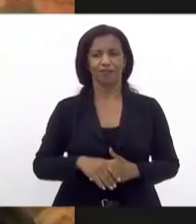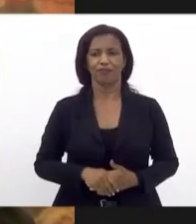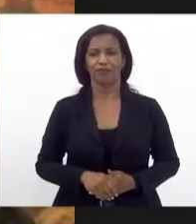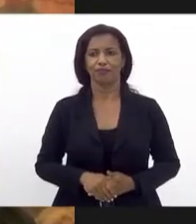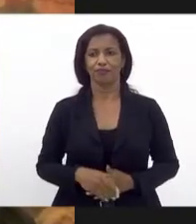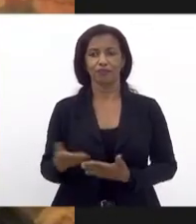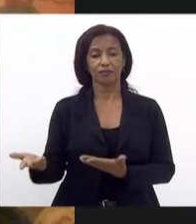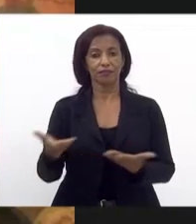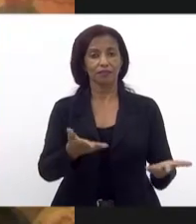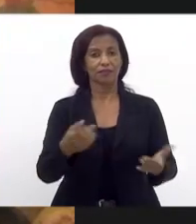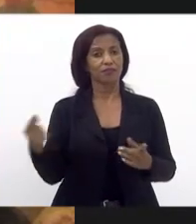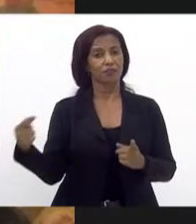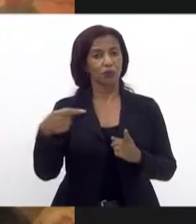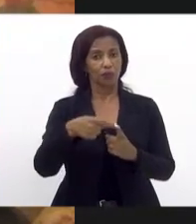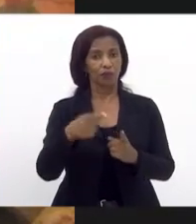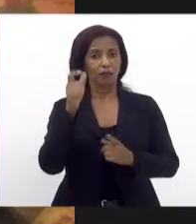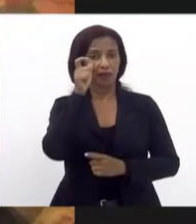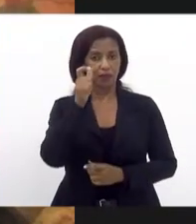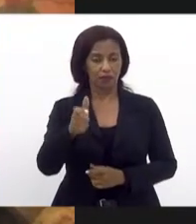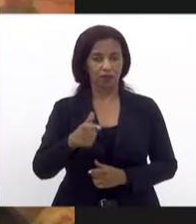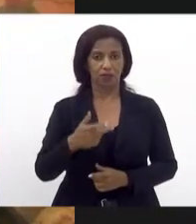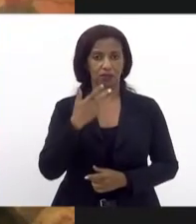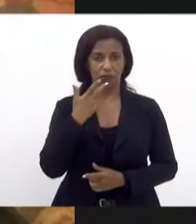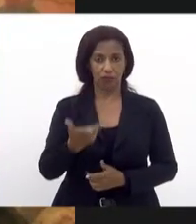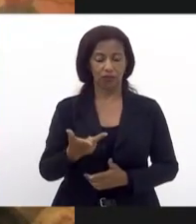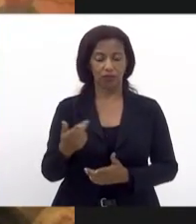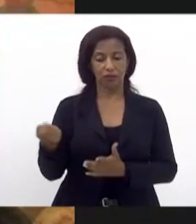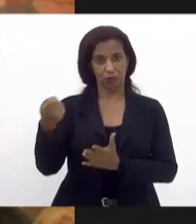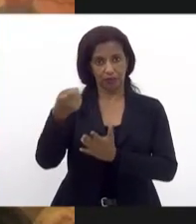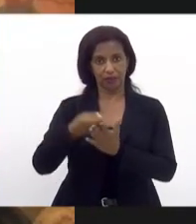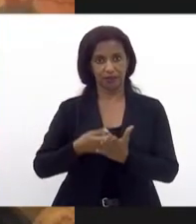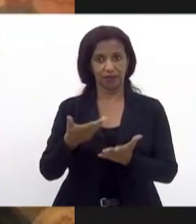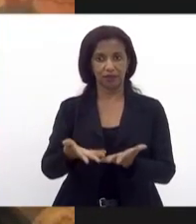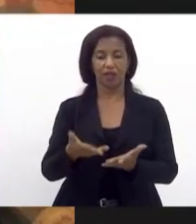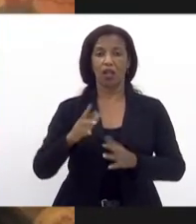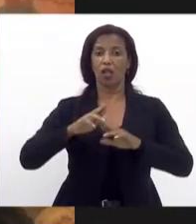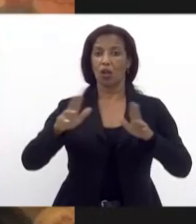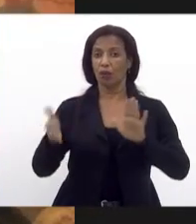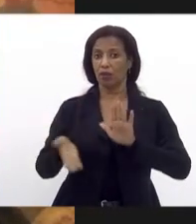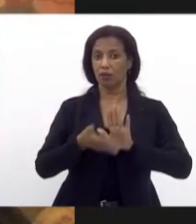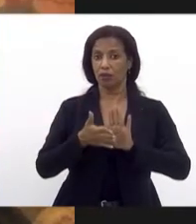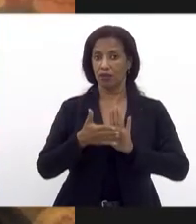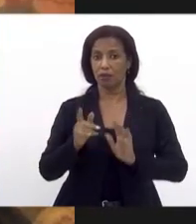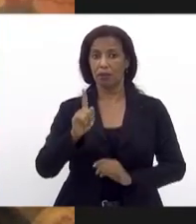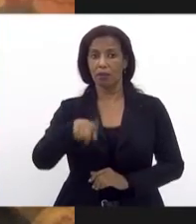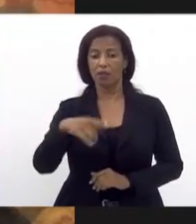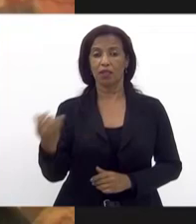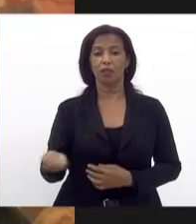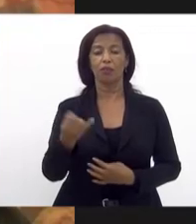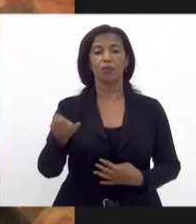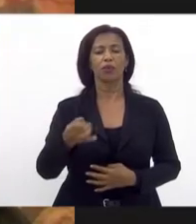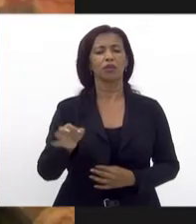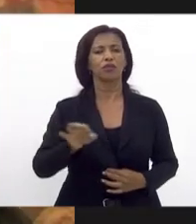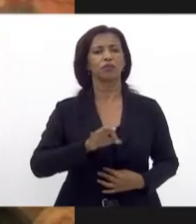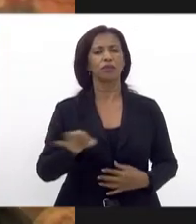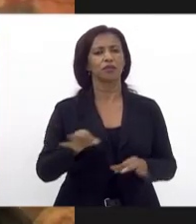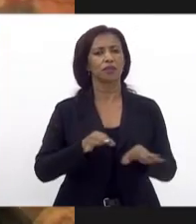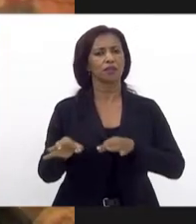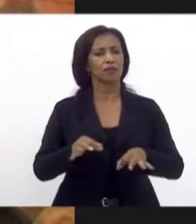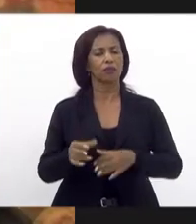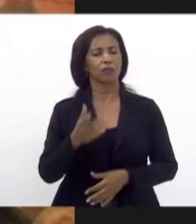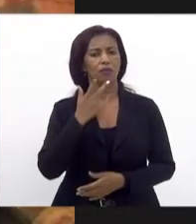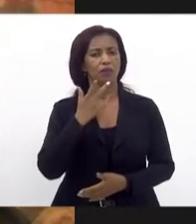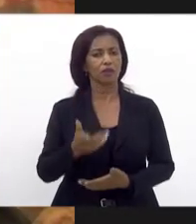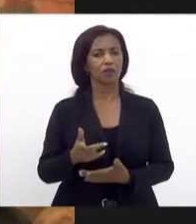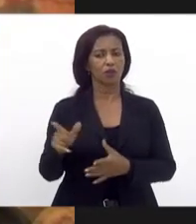até, ele fez uma observação interessante, que eu só vou registrar aqui, não é da nossa pauta, mas ele é importante de uma certa maneira, que ele